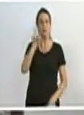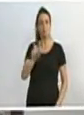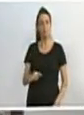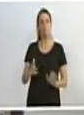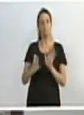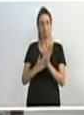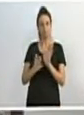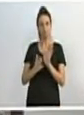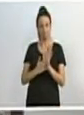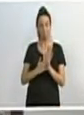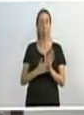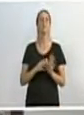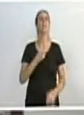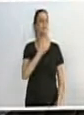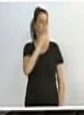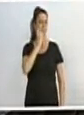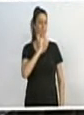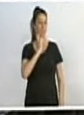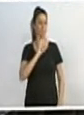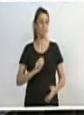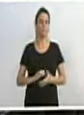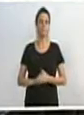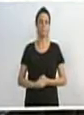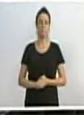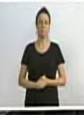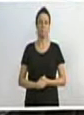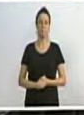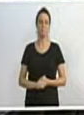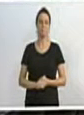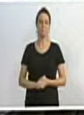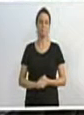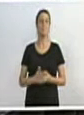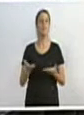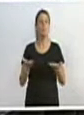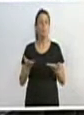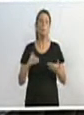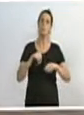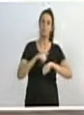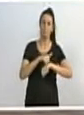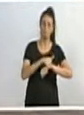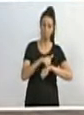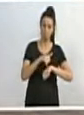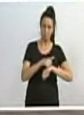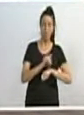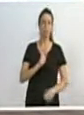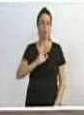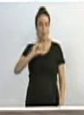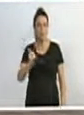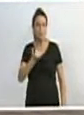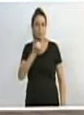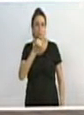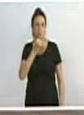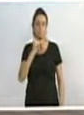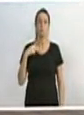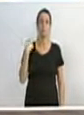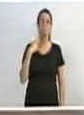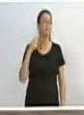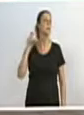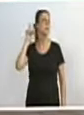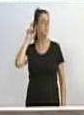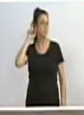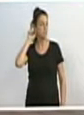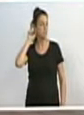audiência, o vereador Fábio Fiedler. Justificaram a ausência nessa audiência os vereadores Jens